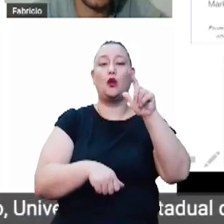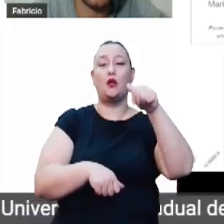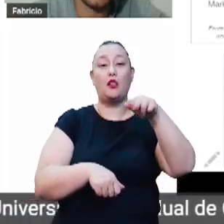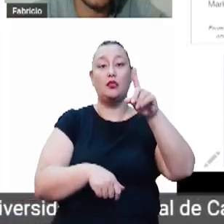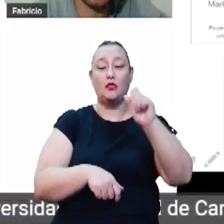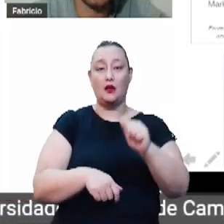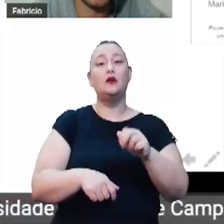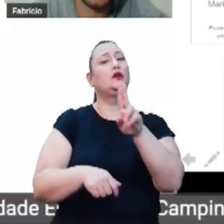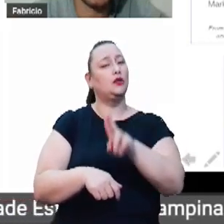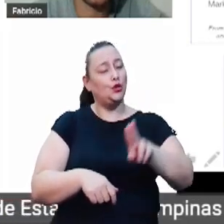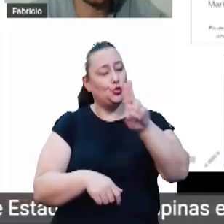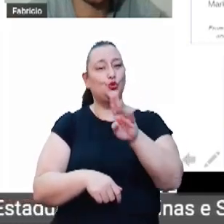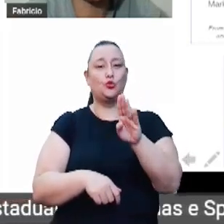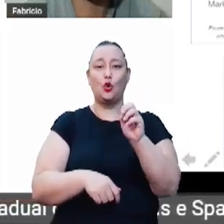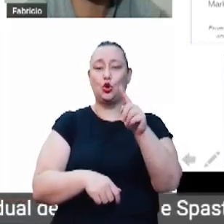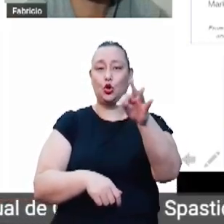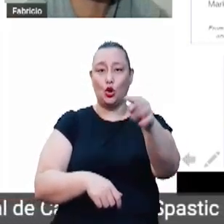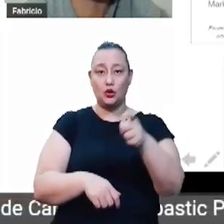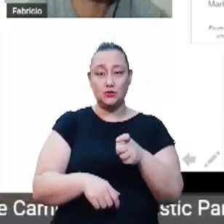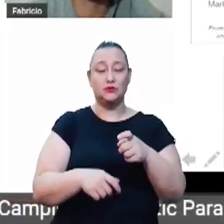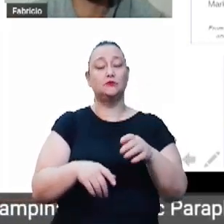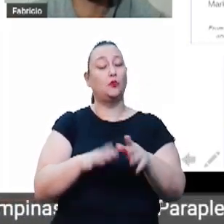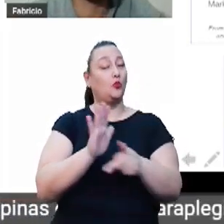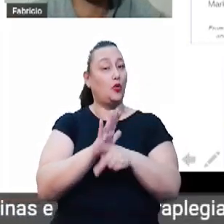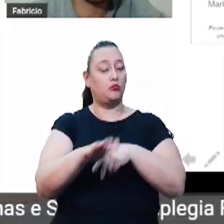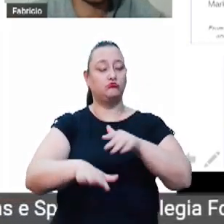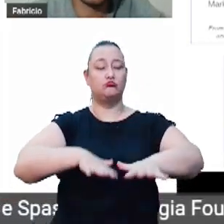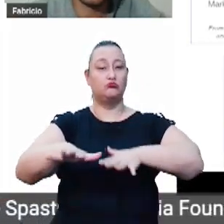uso da toxina botulínica em sintoma motor.